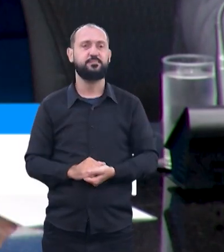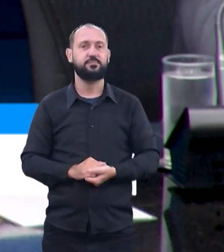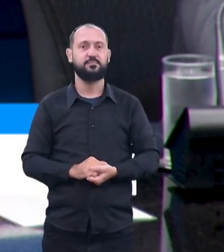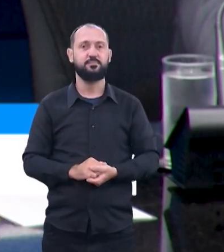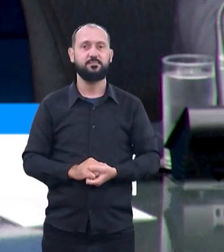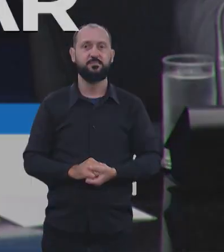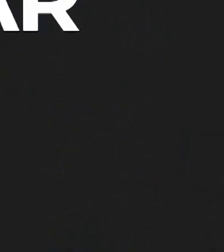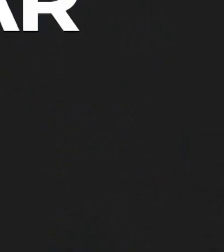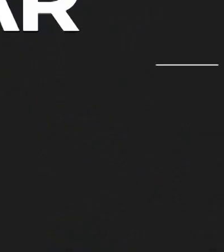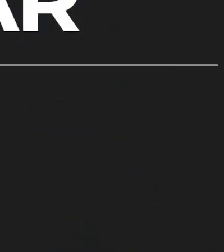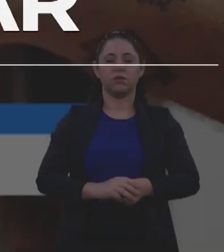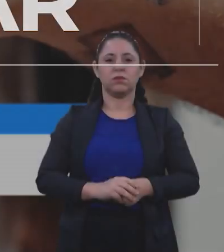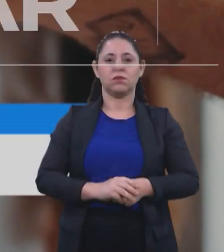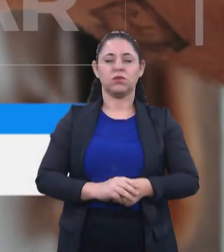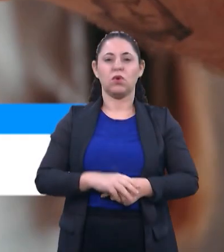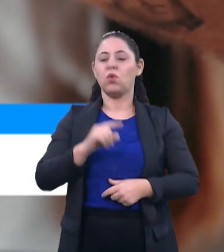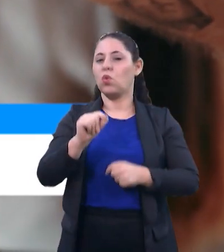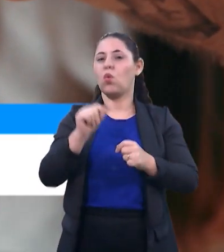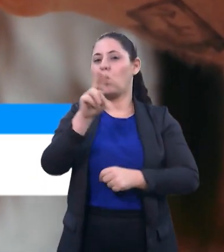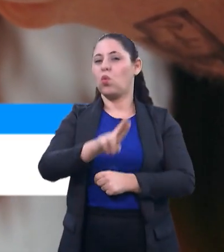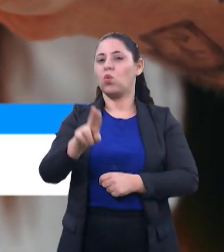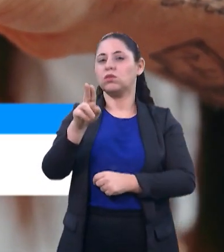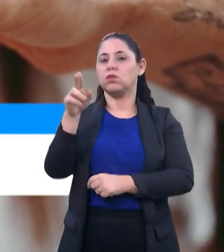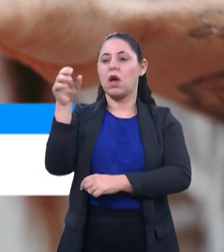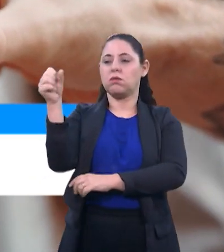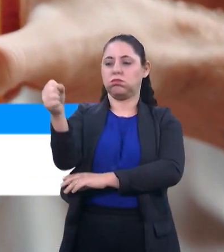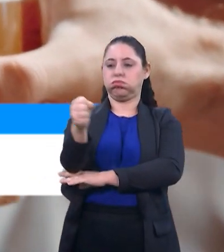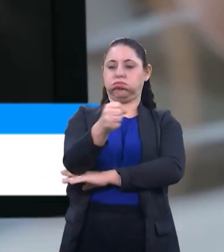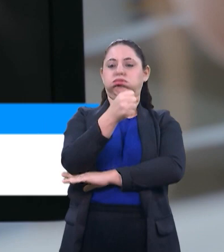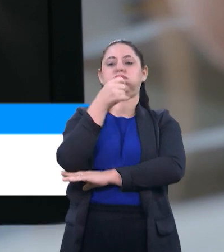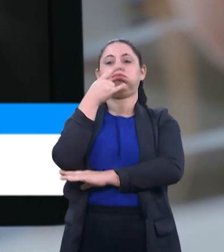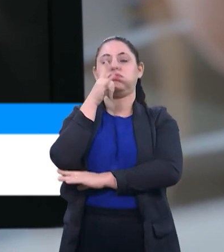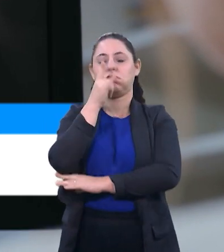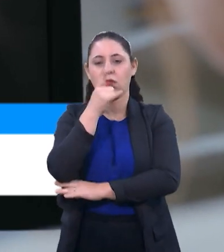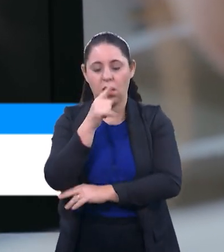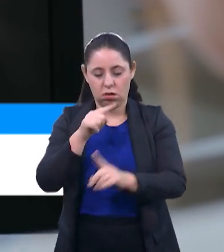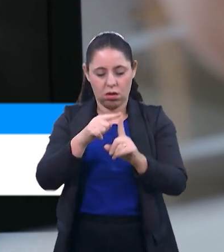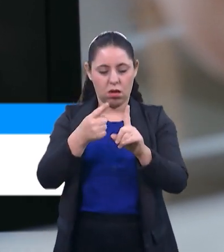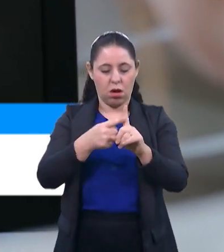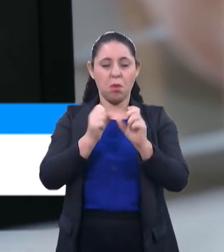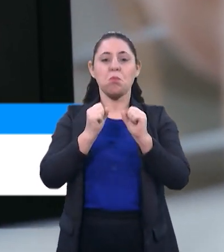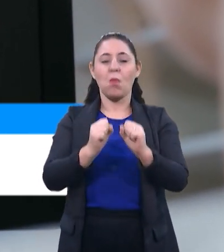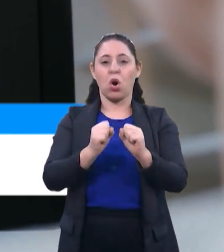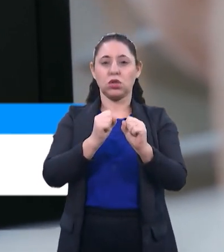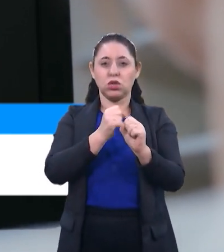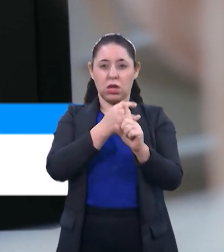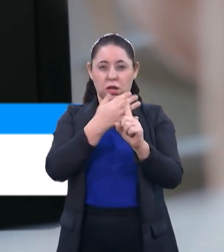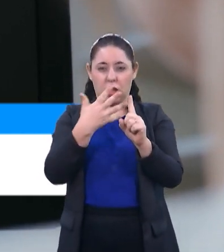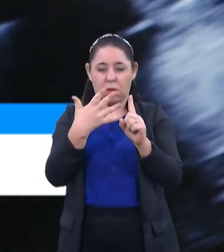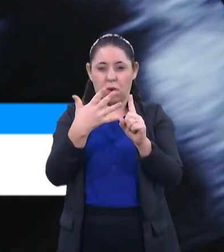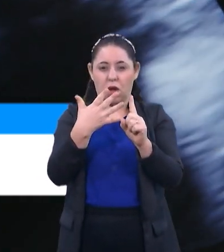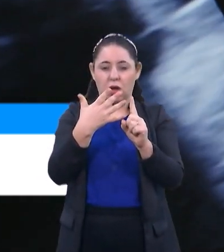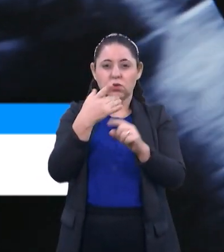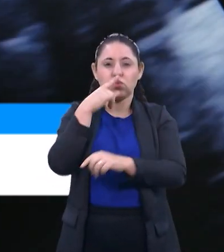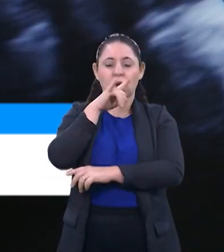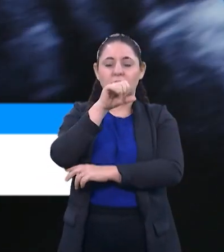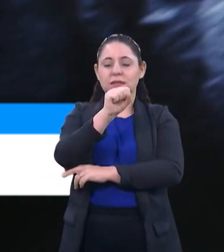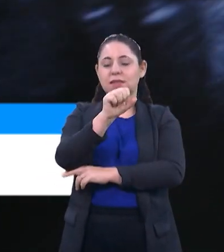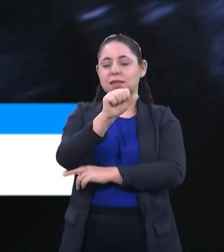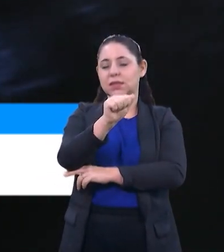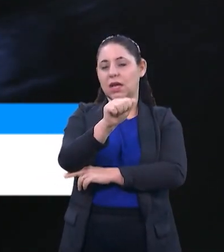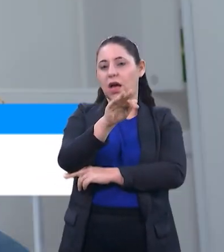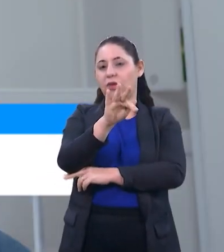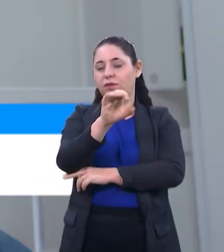gente faz esse encaminhamento. O consumo de álcool durante a gestação pode causar a síndrome alcoólica fetal, também conhecida